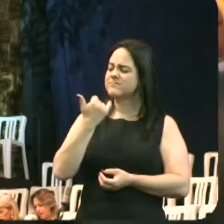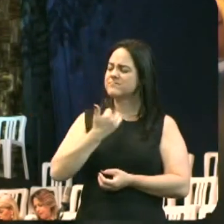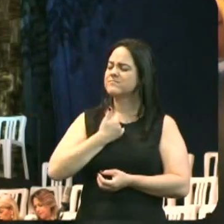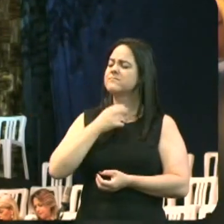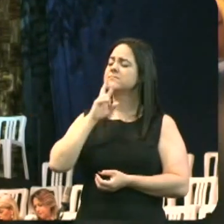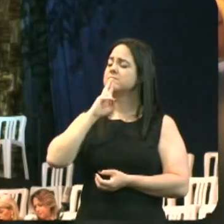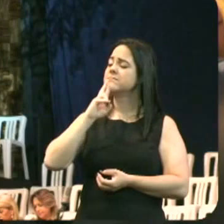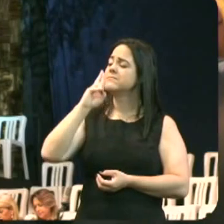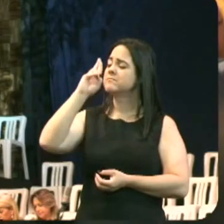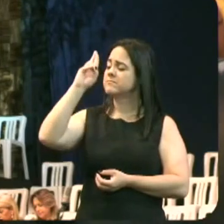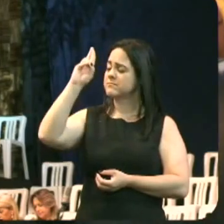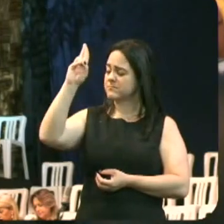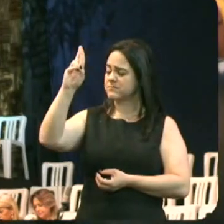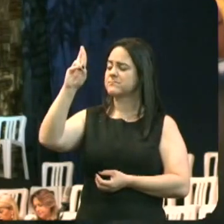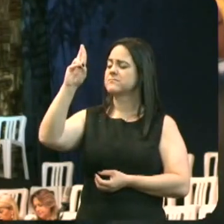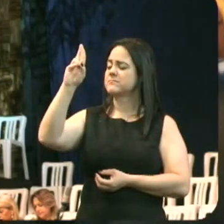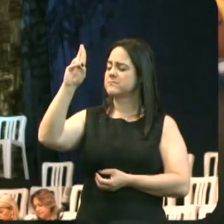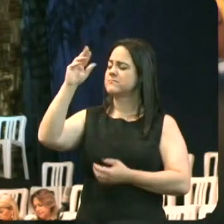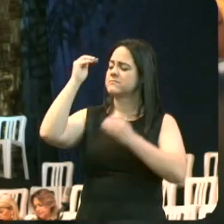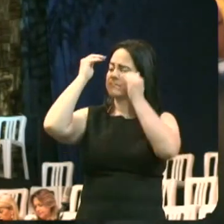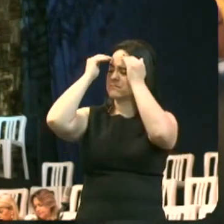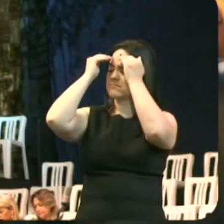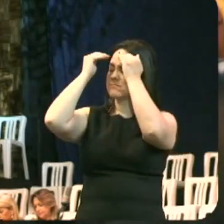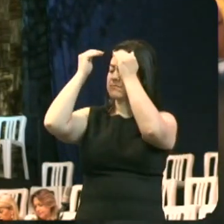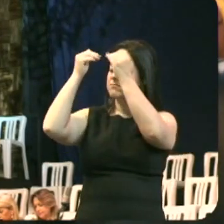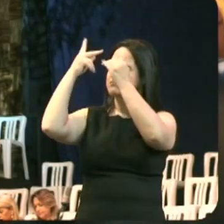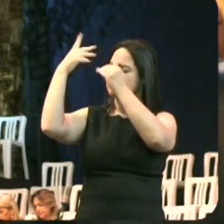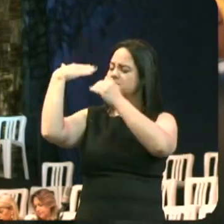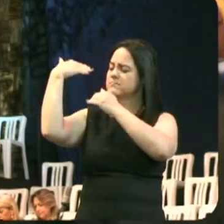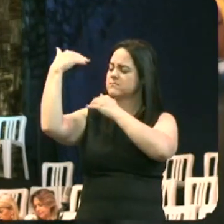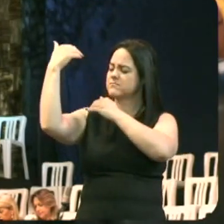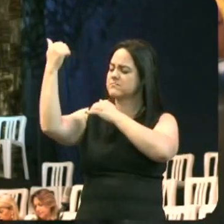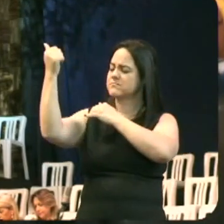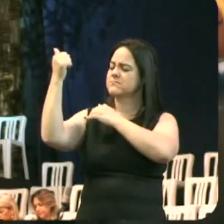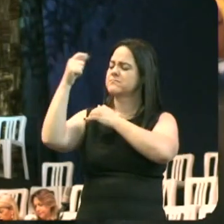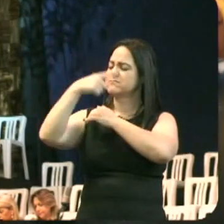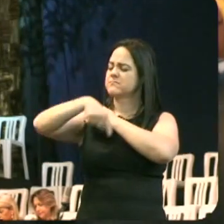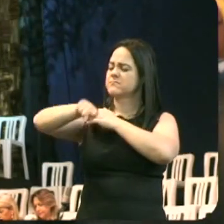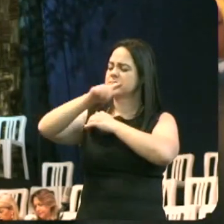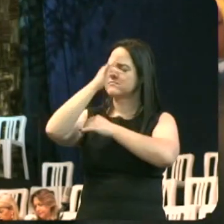respondeu e está aqui, e eles vieram por fé,